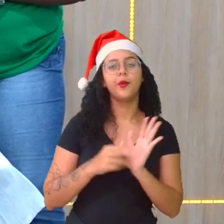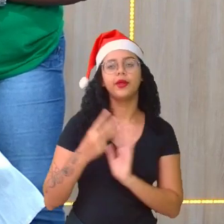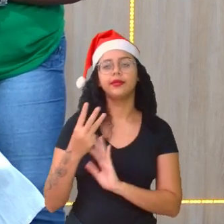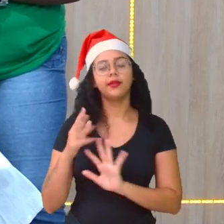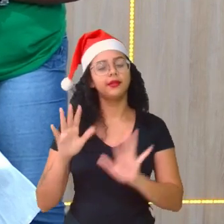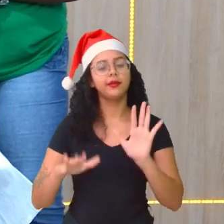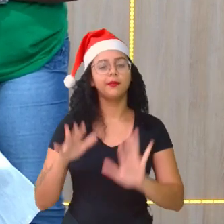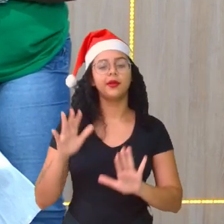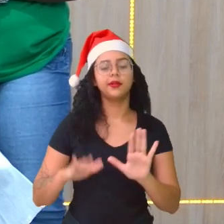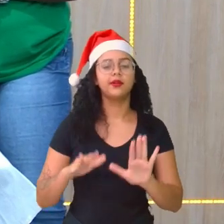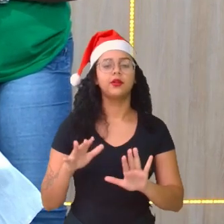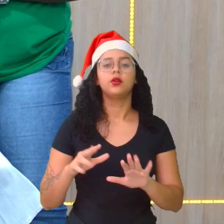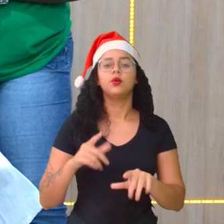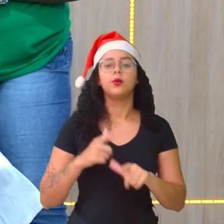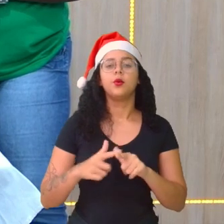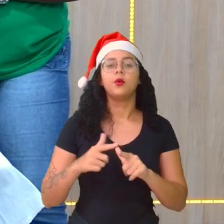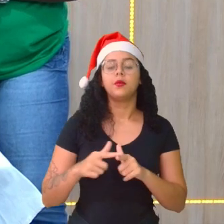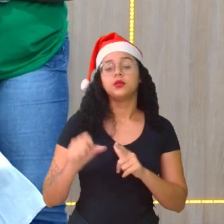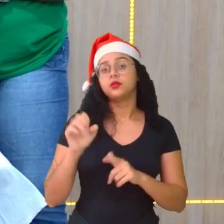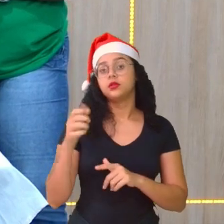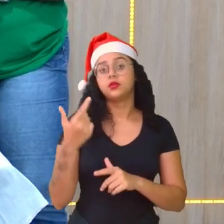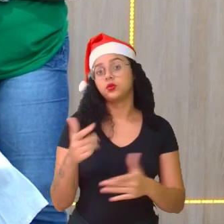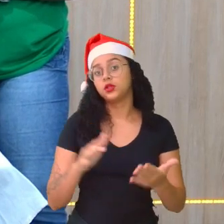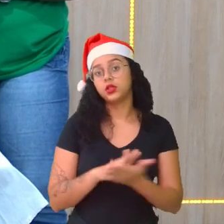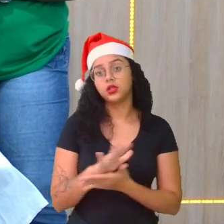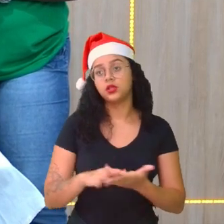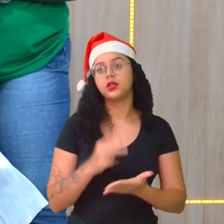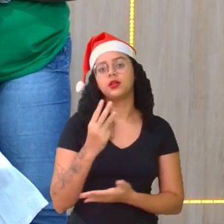mesmo do problema. Mas se ele não disser nada, você lembra que vai ser